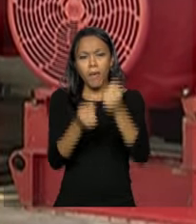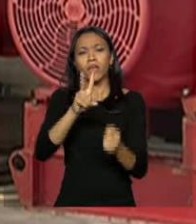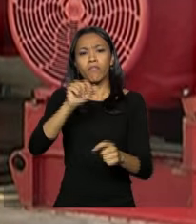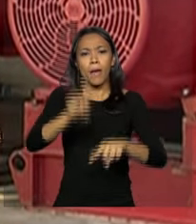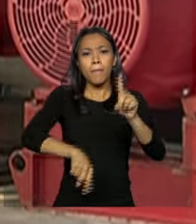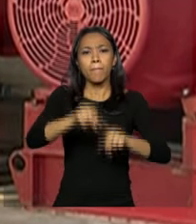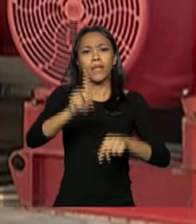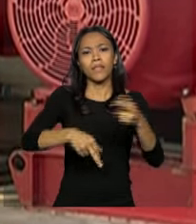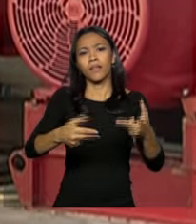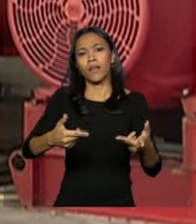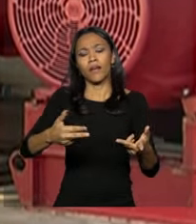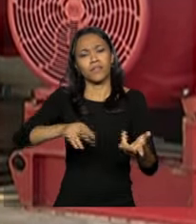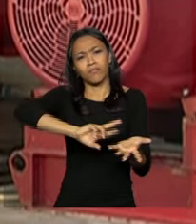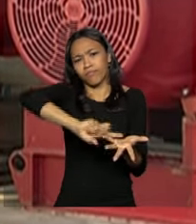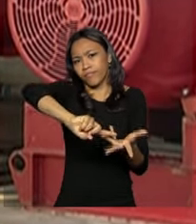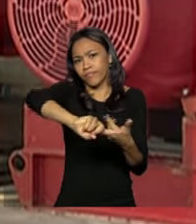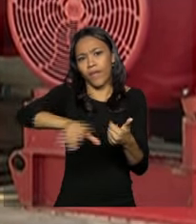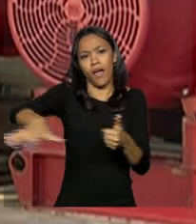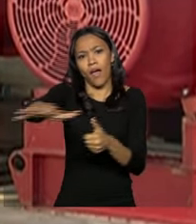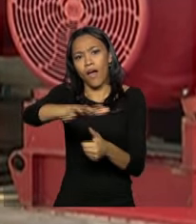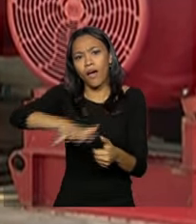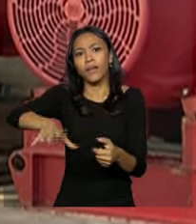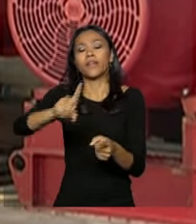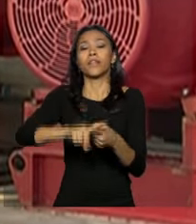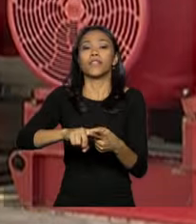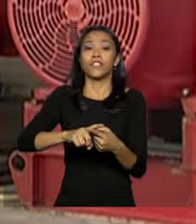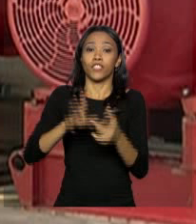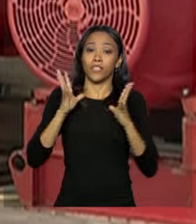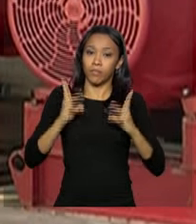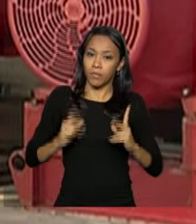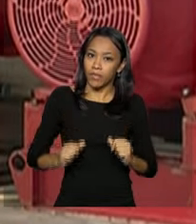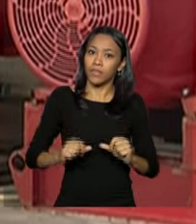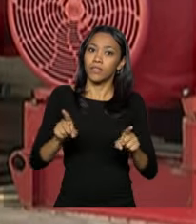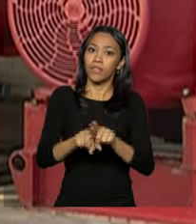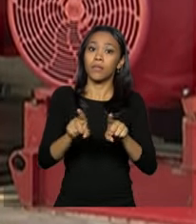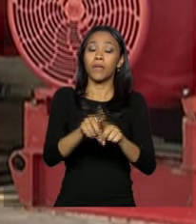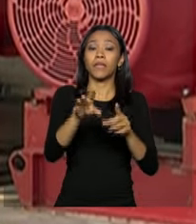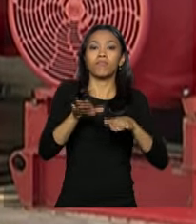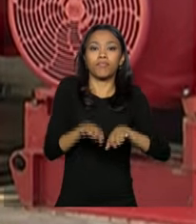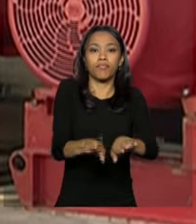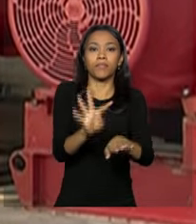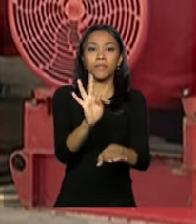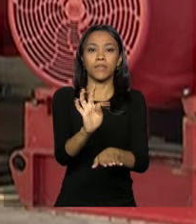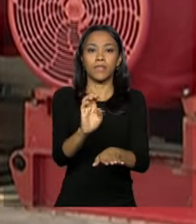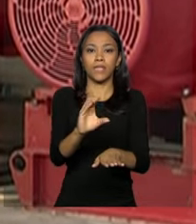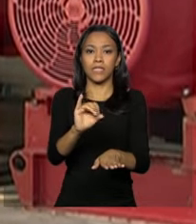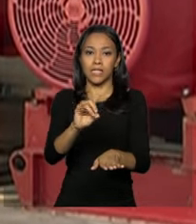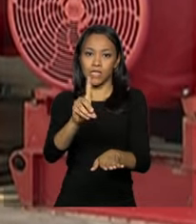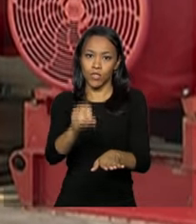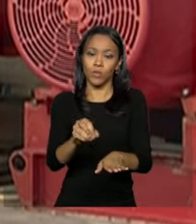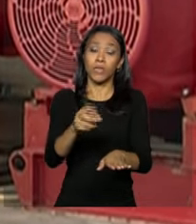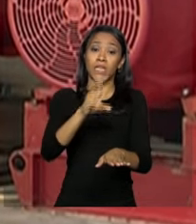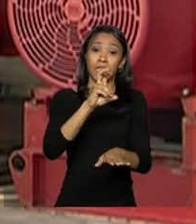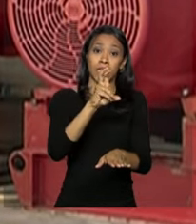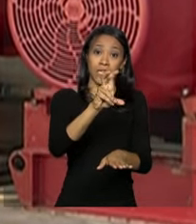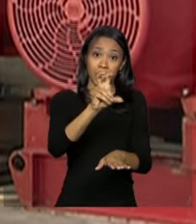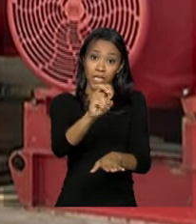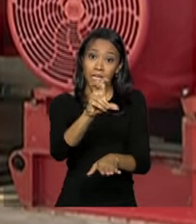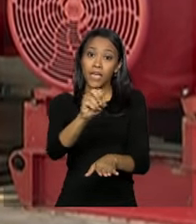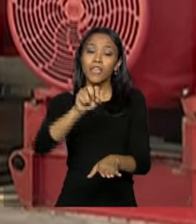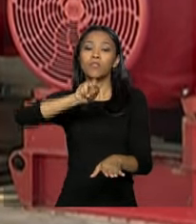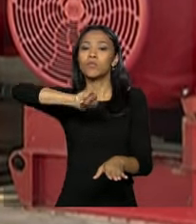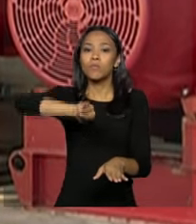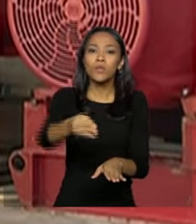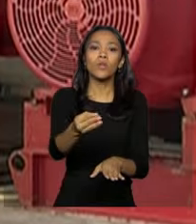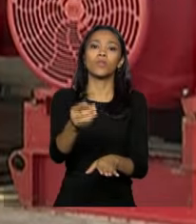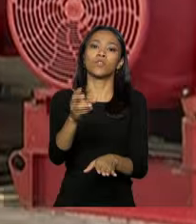indústrias de diversas áreas, entre elas a de higiene e tecido. Um investimento de 500 milhões de euros, o que equivale